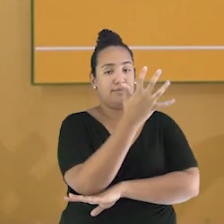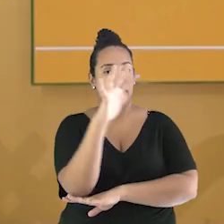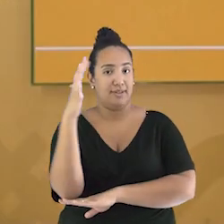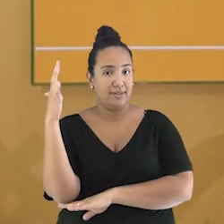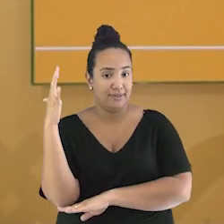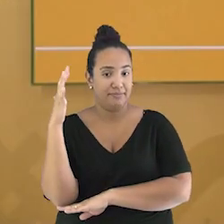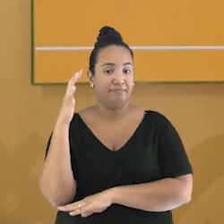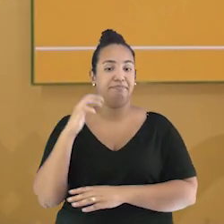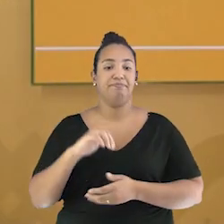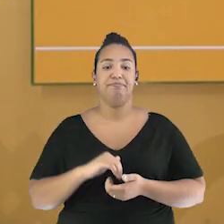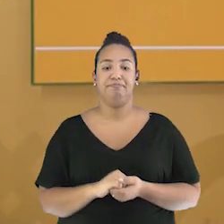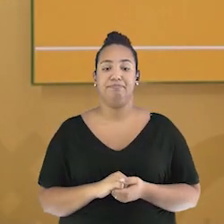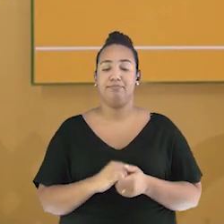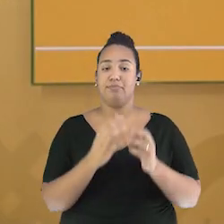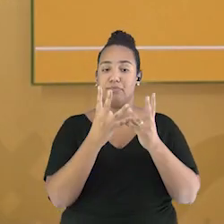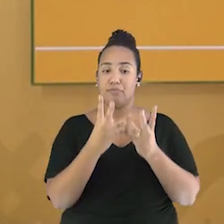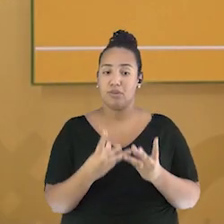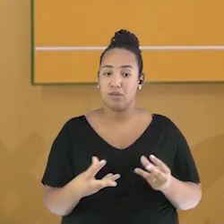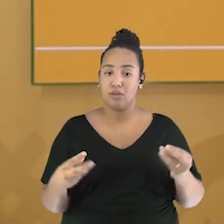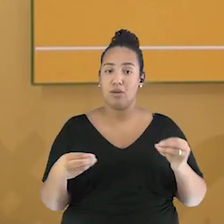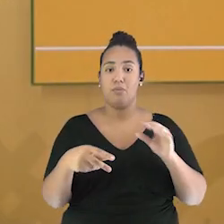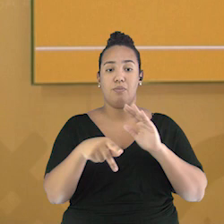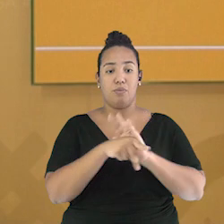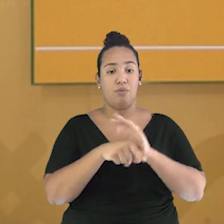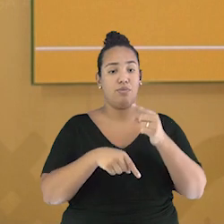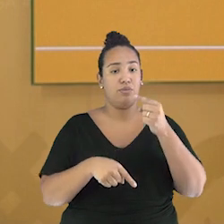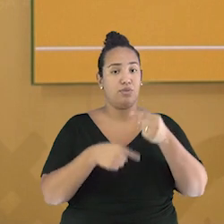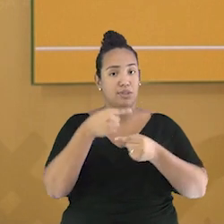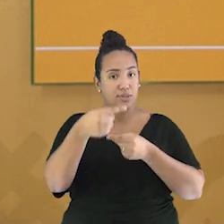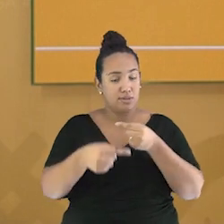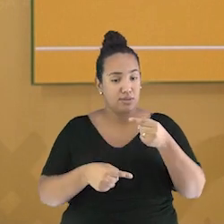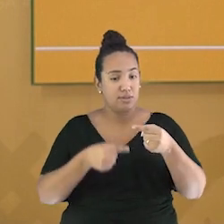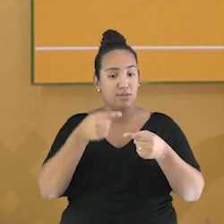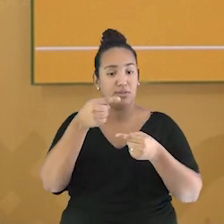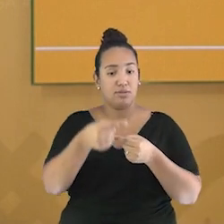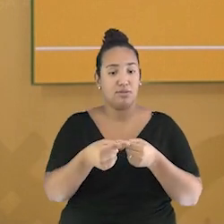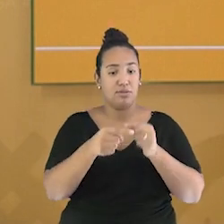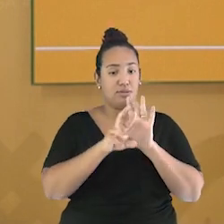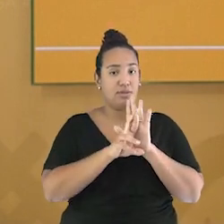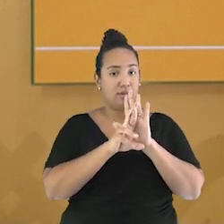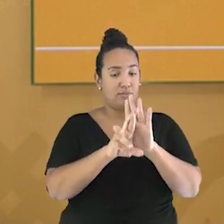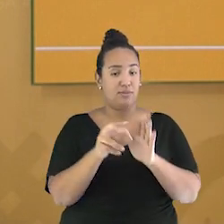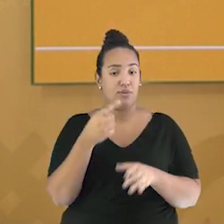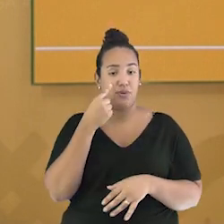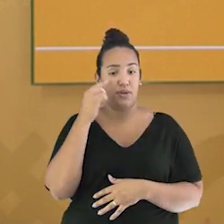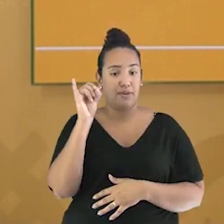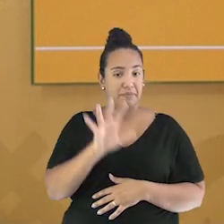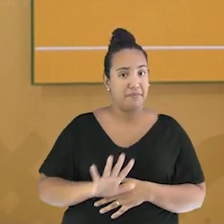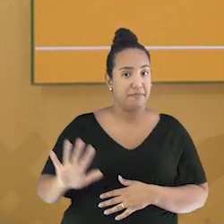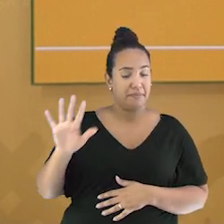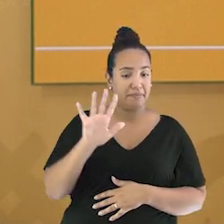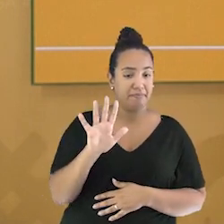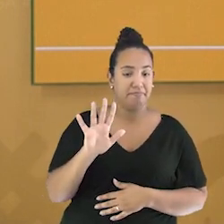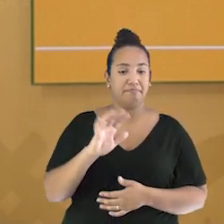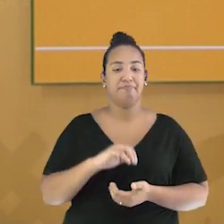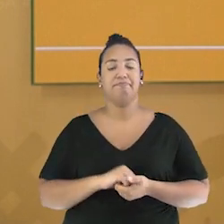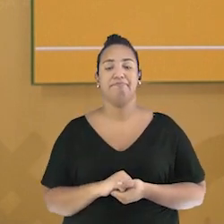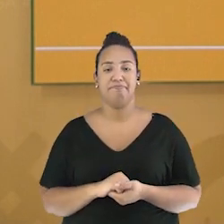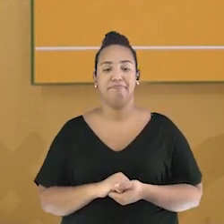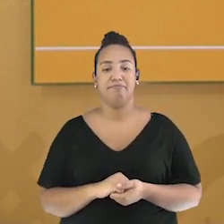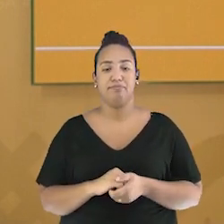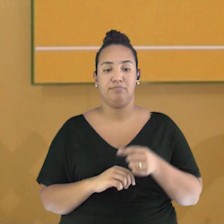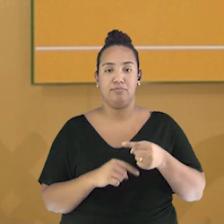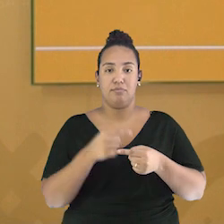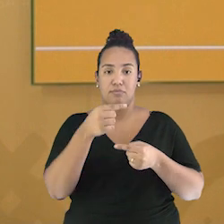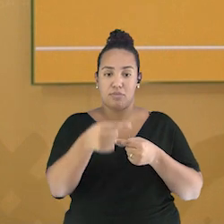A decomposição faz parte do ciclo da matéria, que é representado aqui como esta imagem. O ciclo